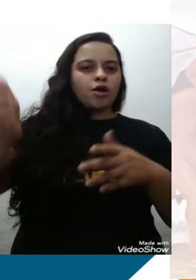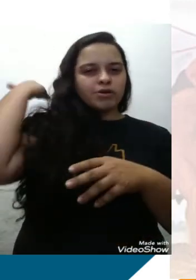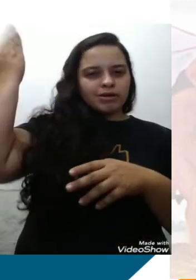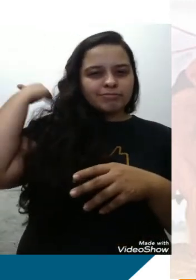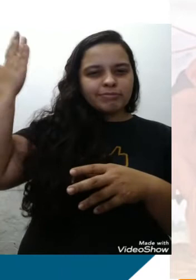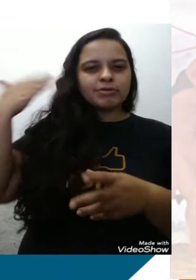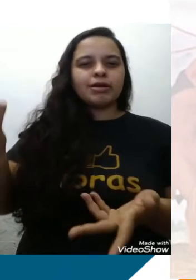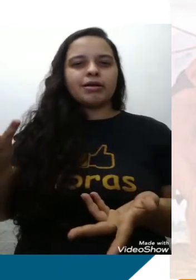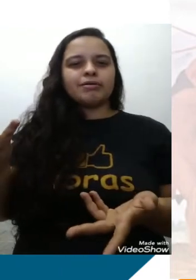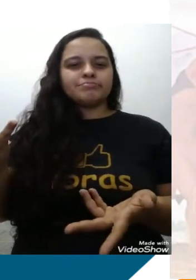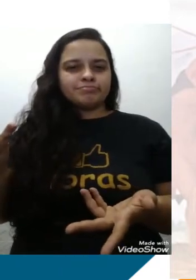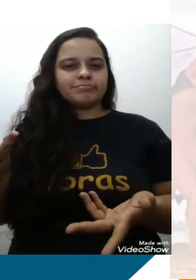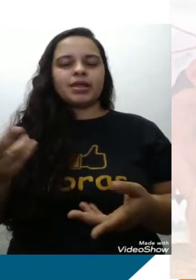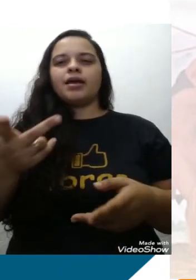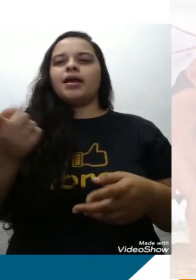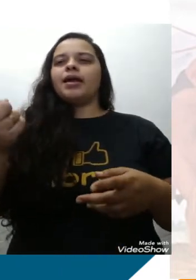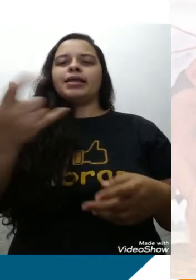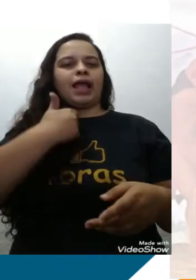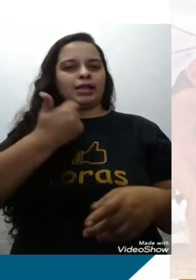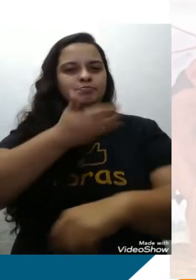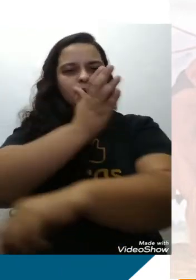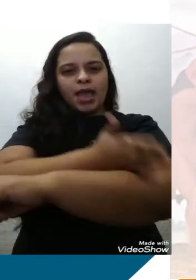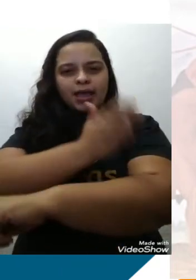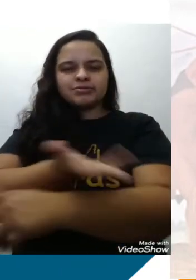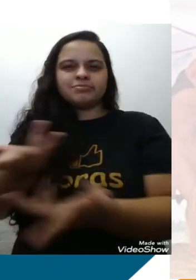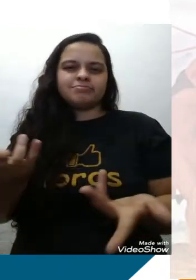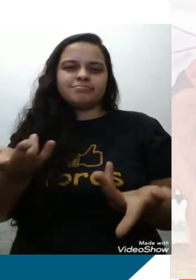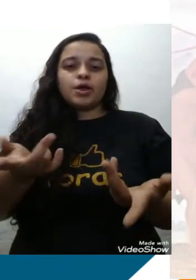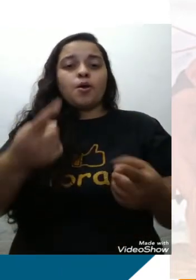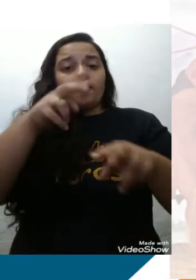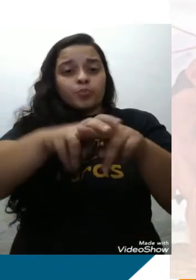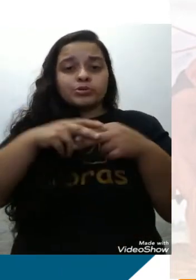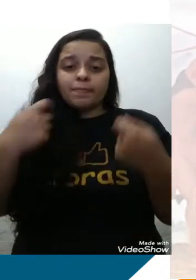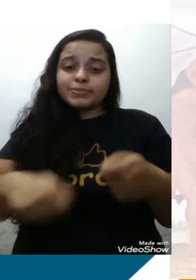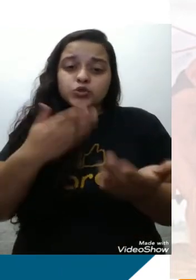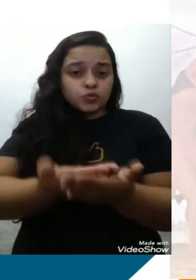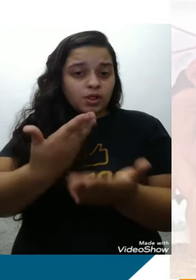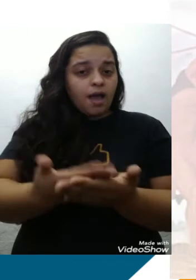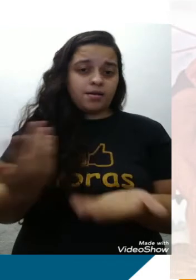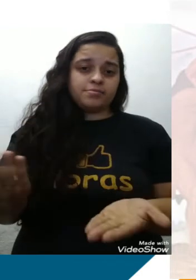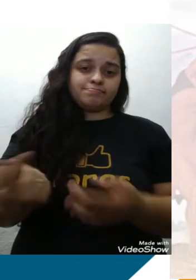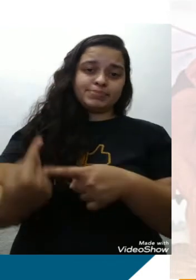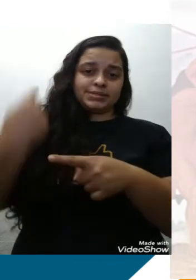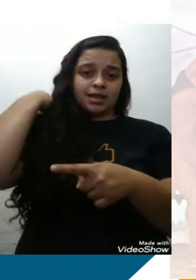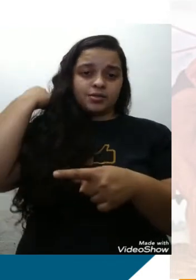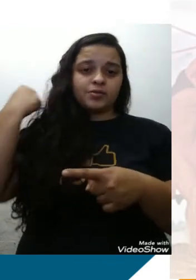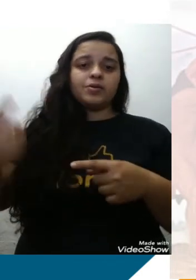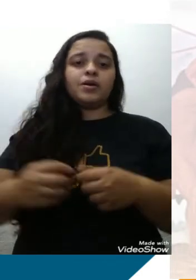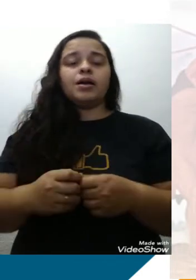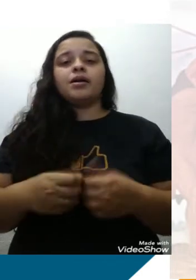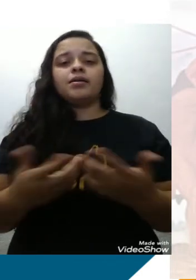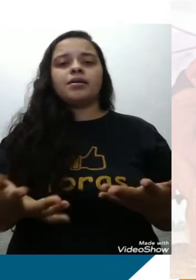começou a ser construída pelos europeus, principalmente. Então olha a importância de estudar o passado. Então é uma visão, inclusive,